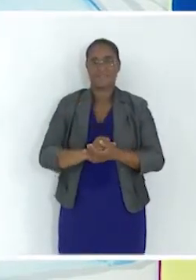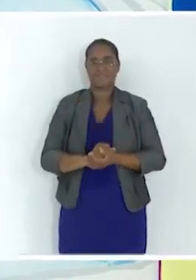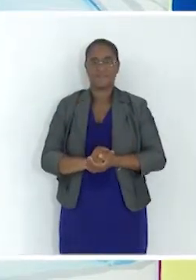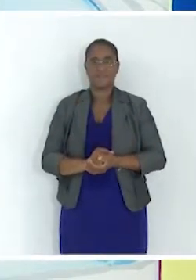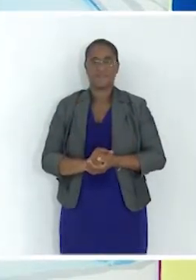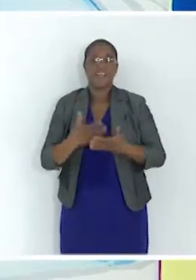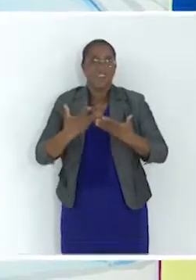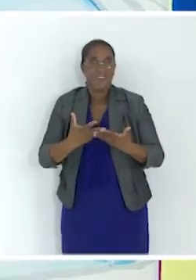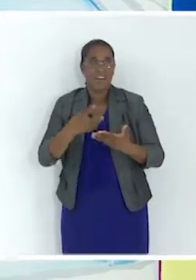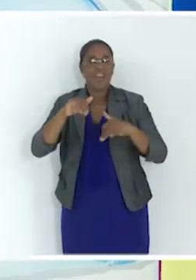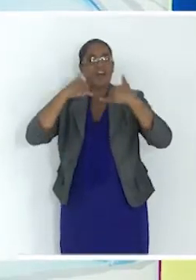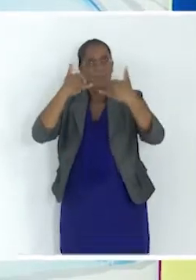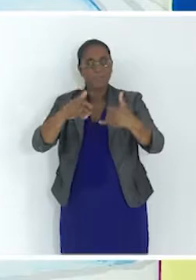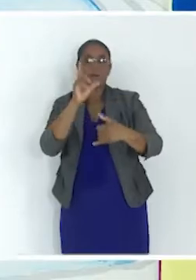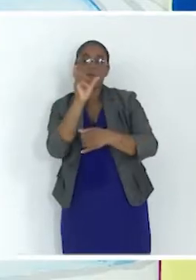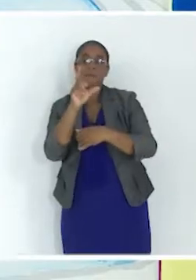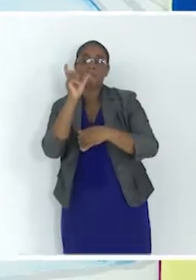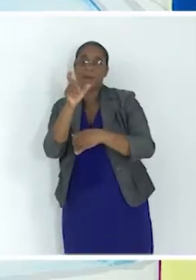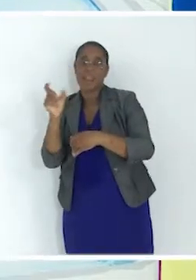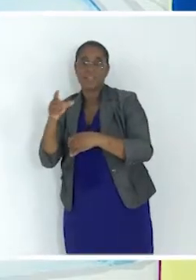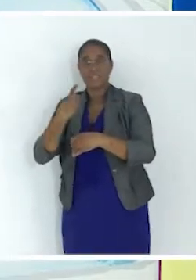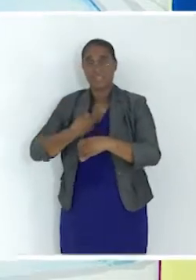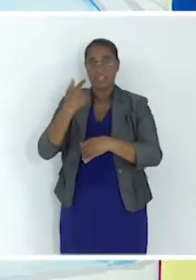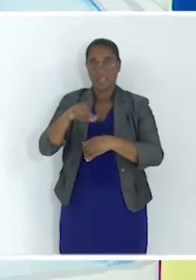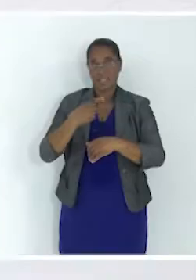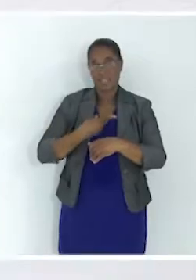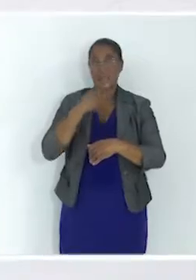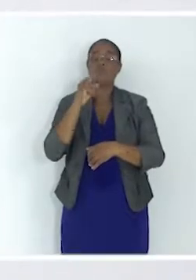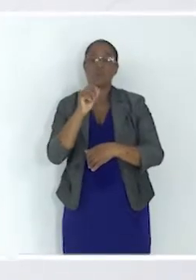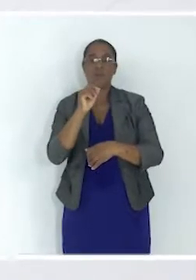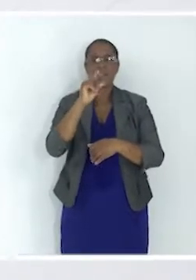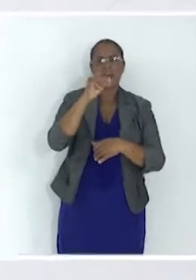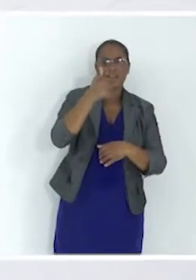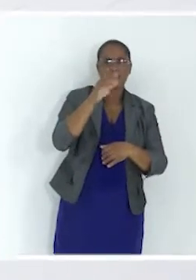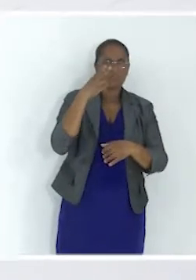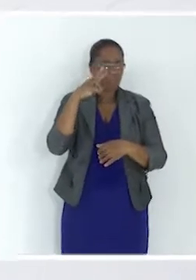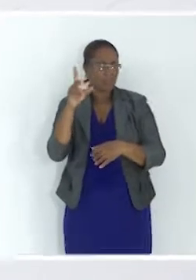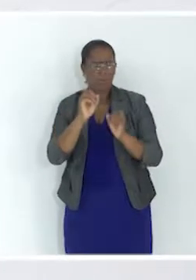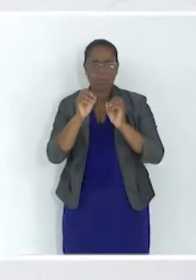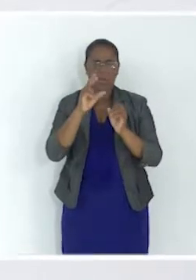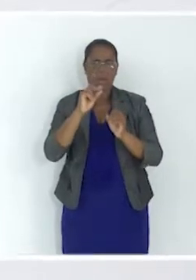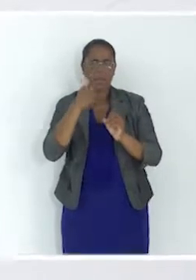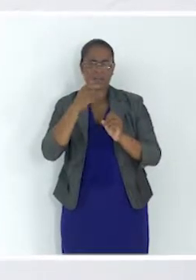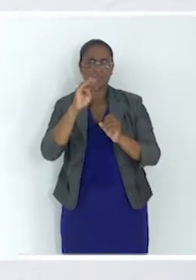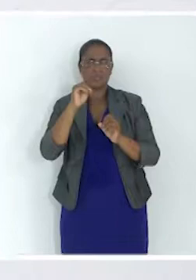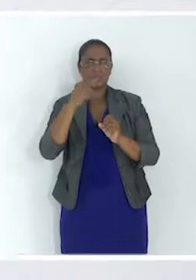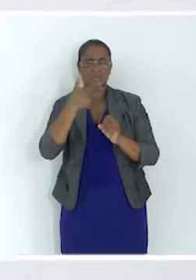de ser um nome abstrato, mas esse nome tem de começar pela letra R.